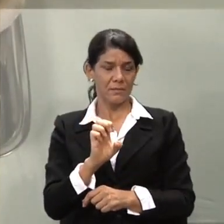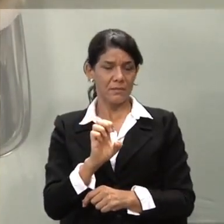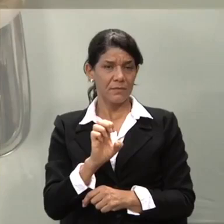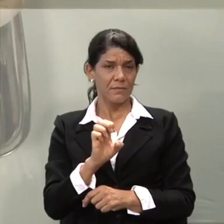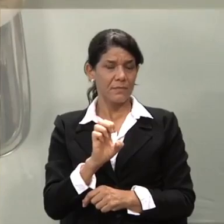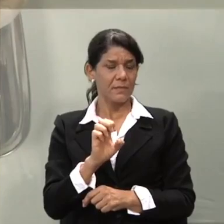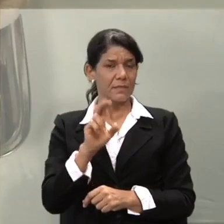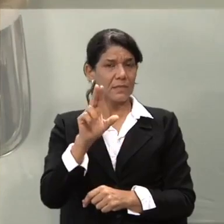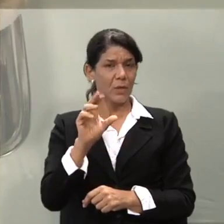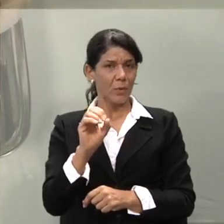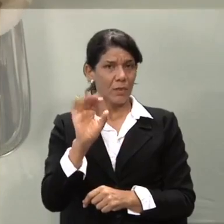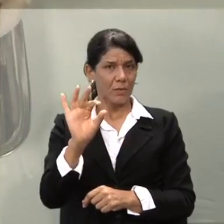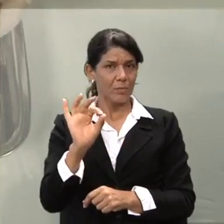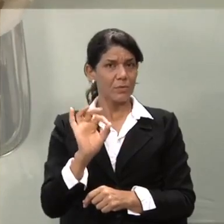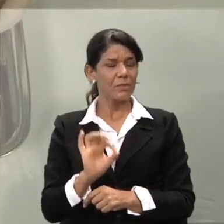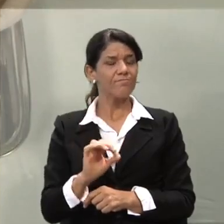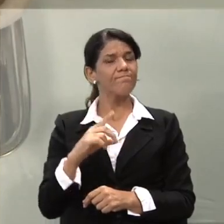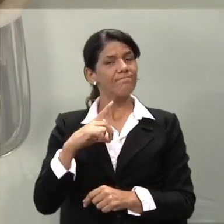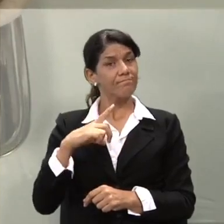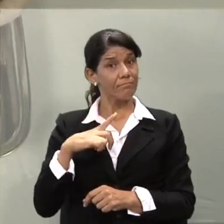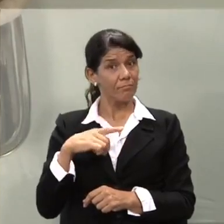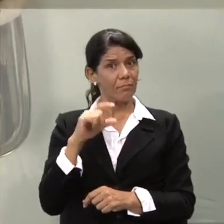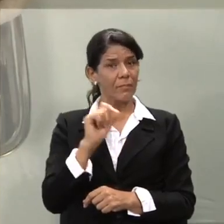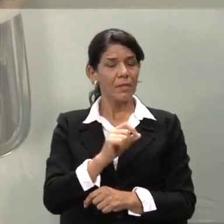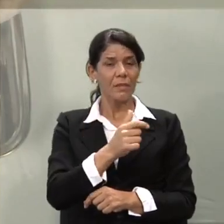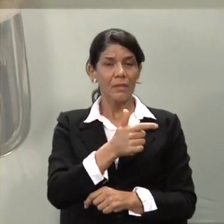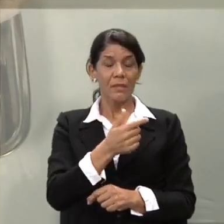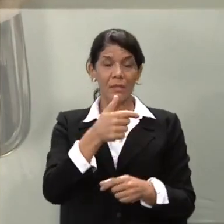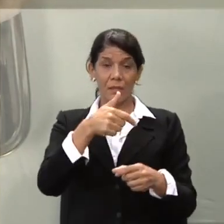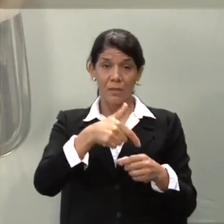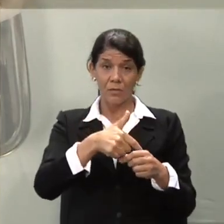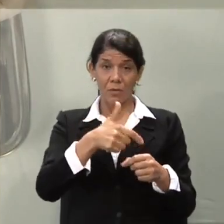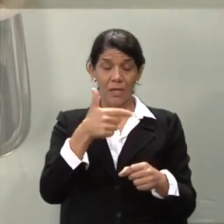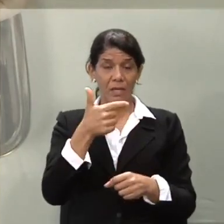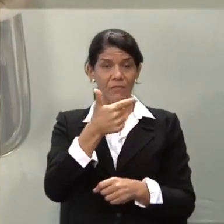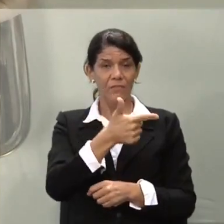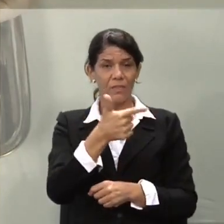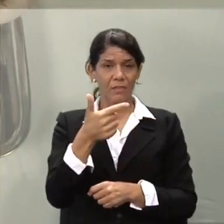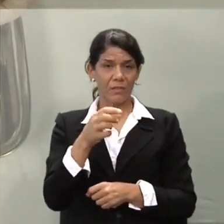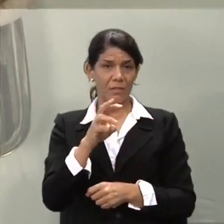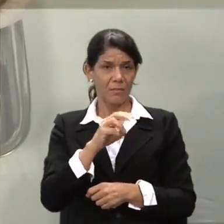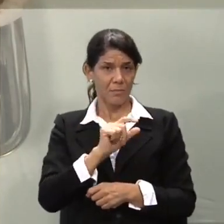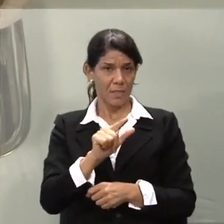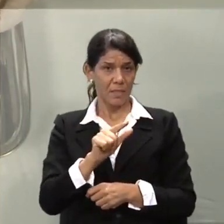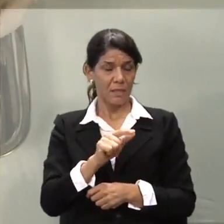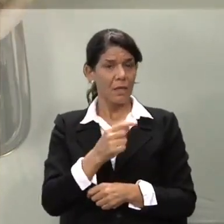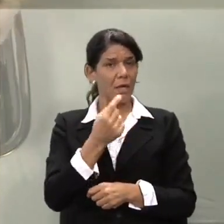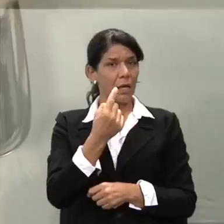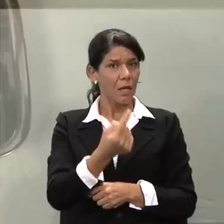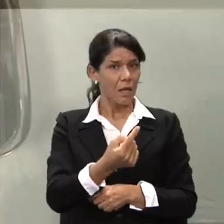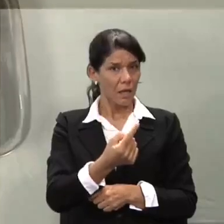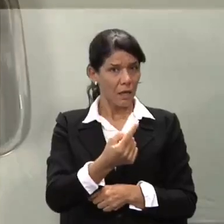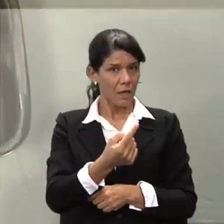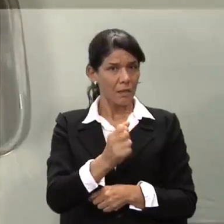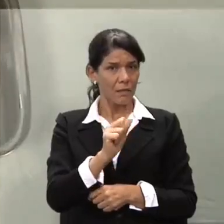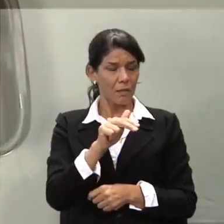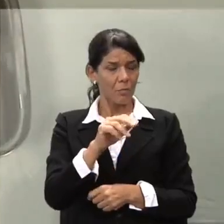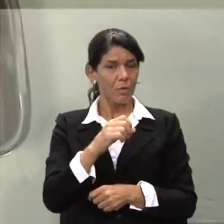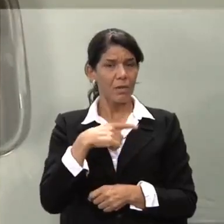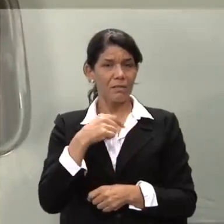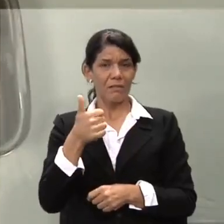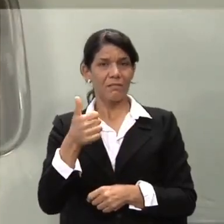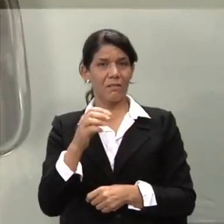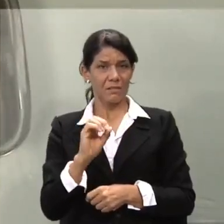concentração 50%. Então, nós temos que inserir 22 ml. Cada ampola tem 10 ml,